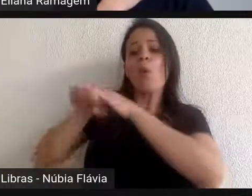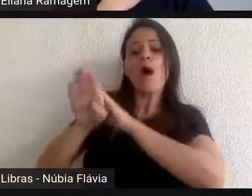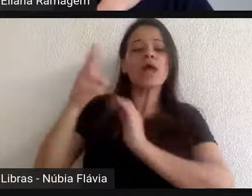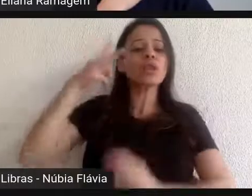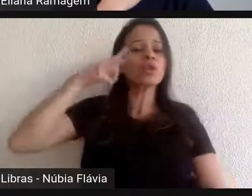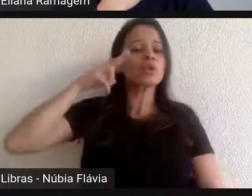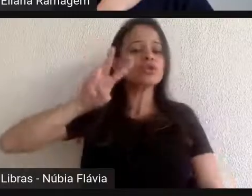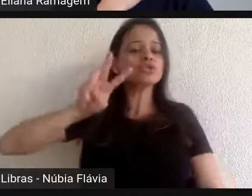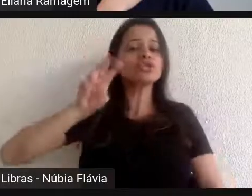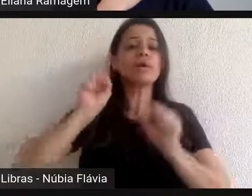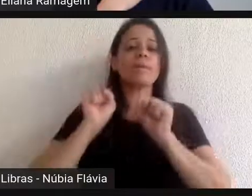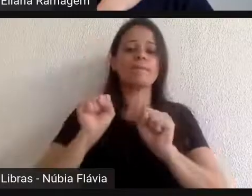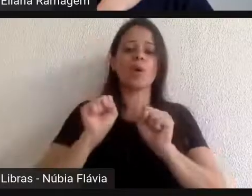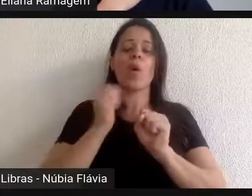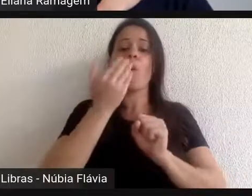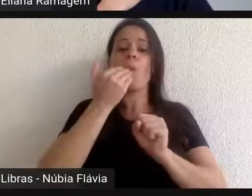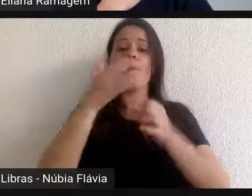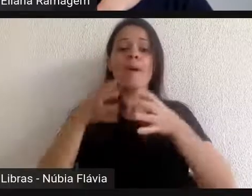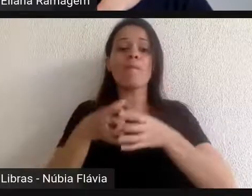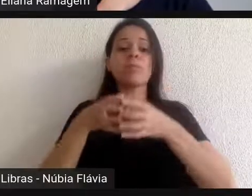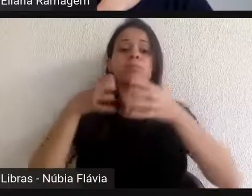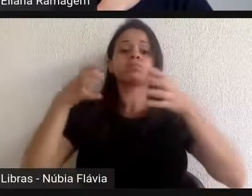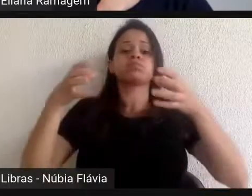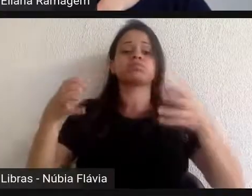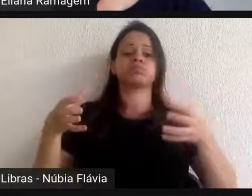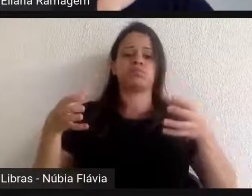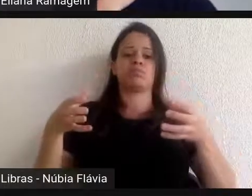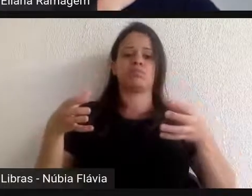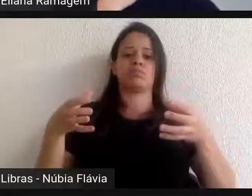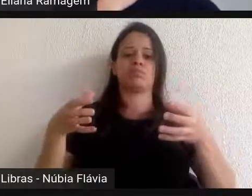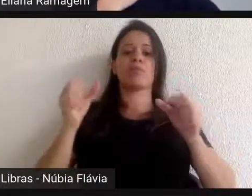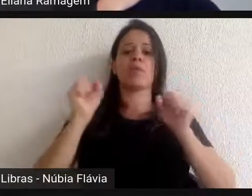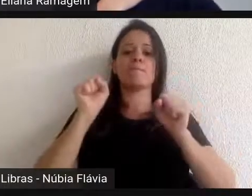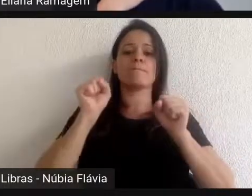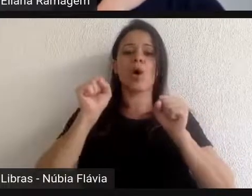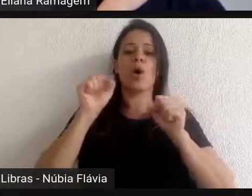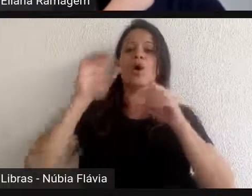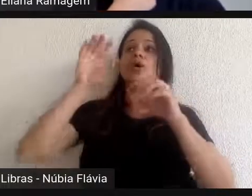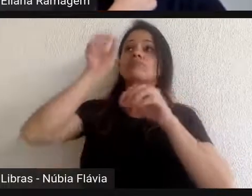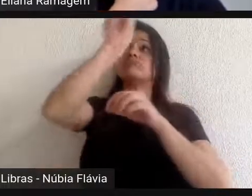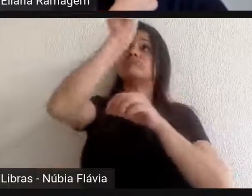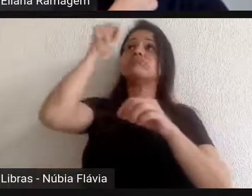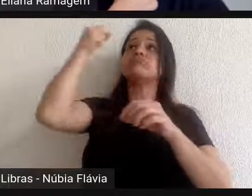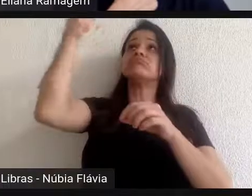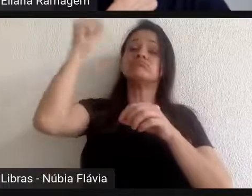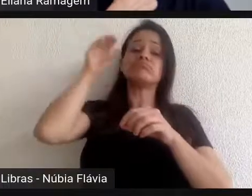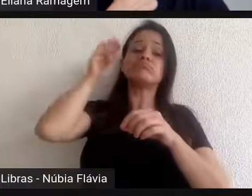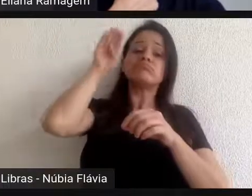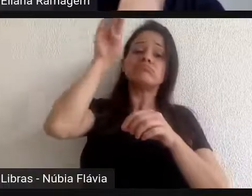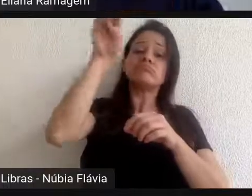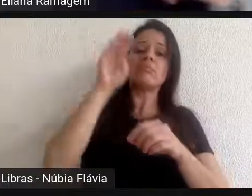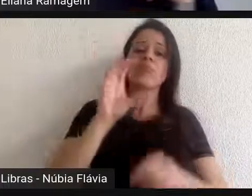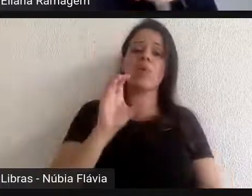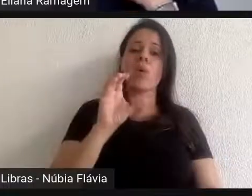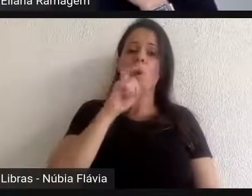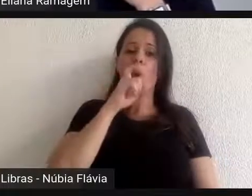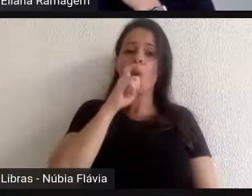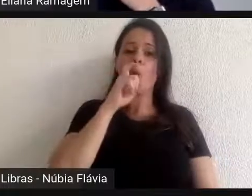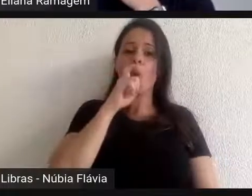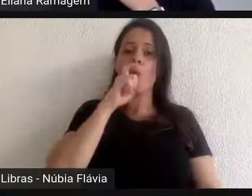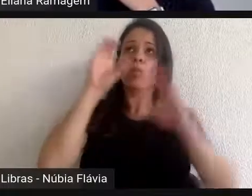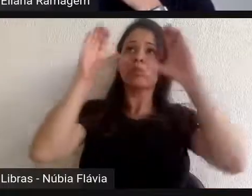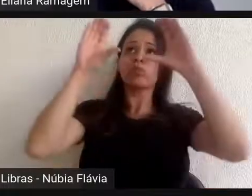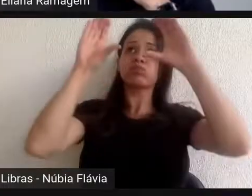quantidade maior de comida e deixar ela pronta, congelada em casa, em porções menores, para ir descongelando